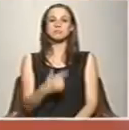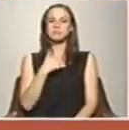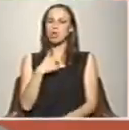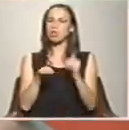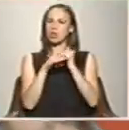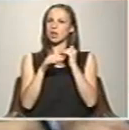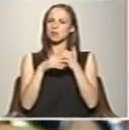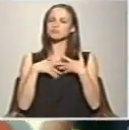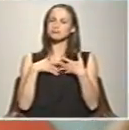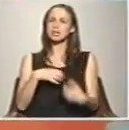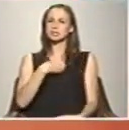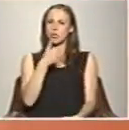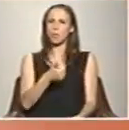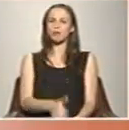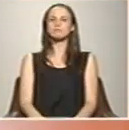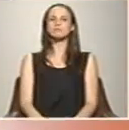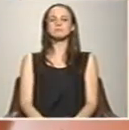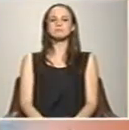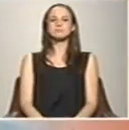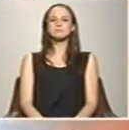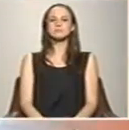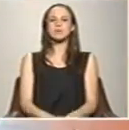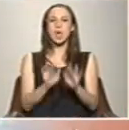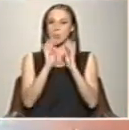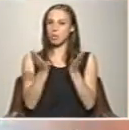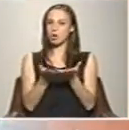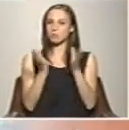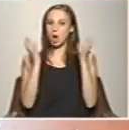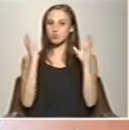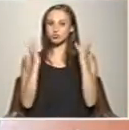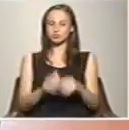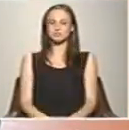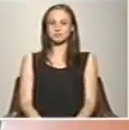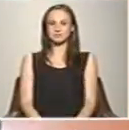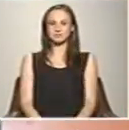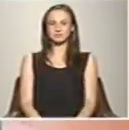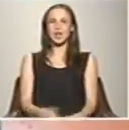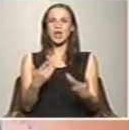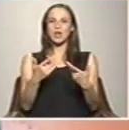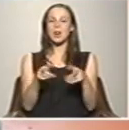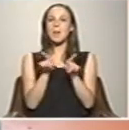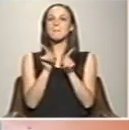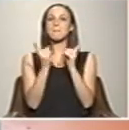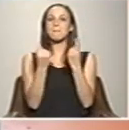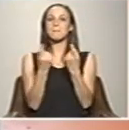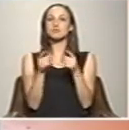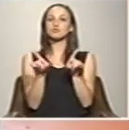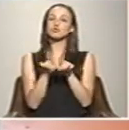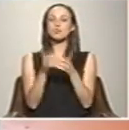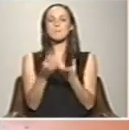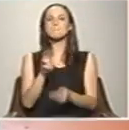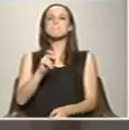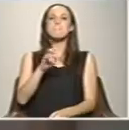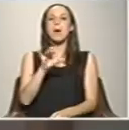equilibrado. Bola entre as mãos. Vamos levar agora com as pernas bem juntas. Mauro